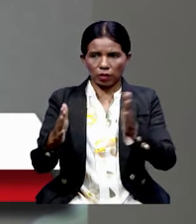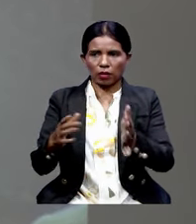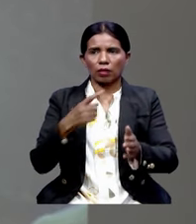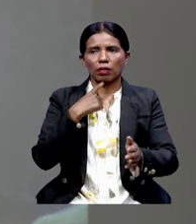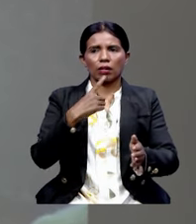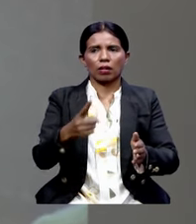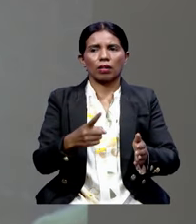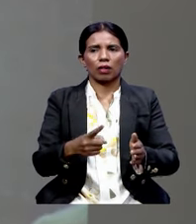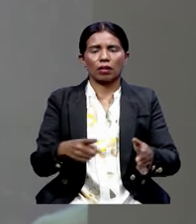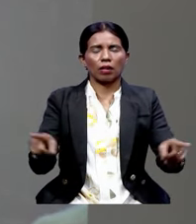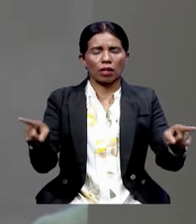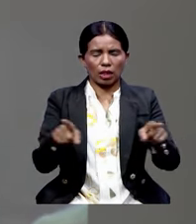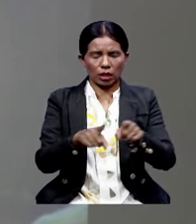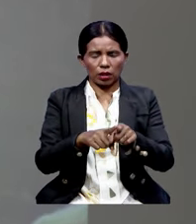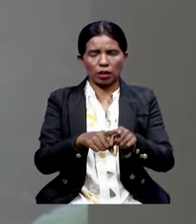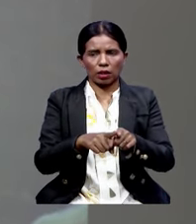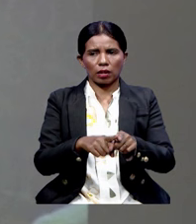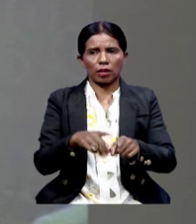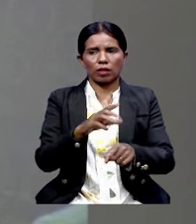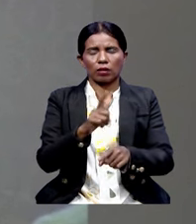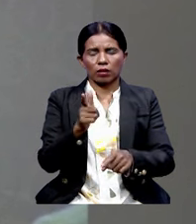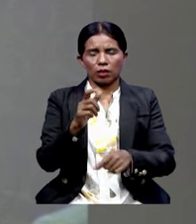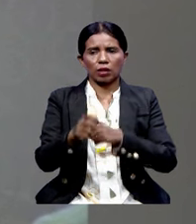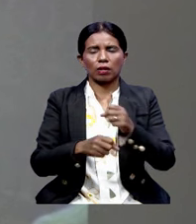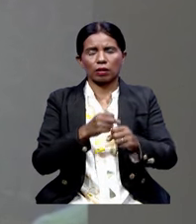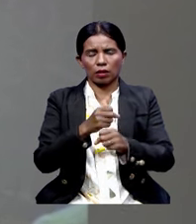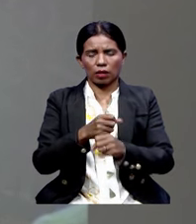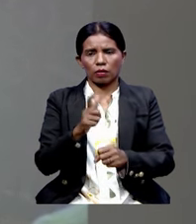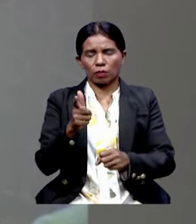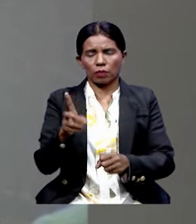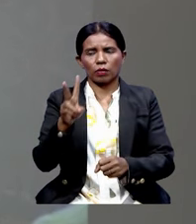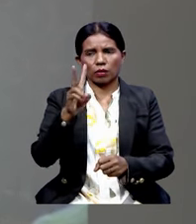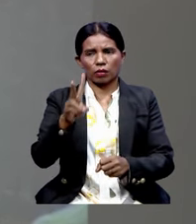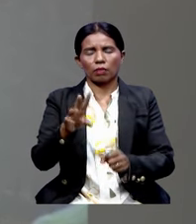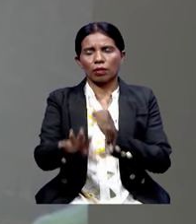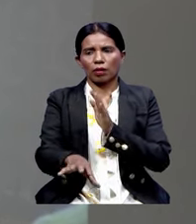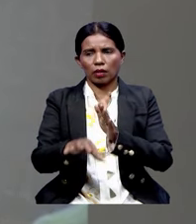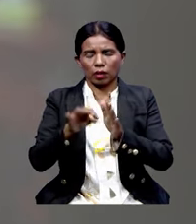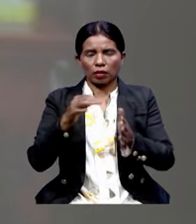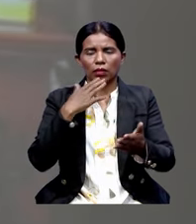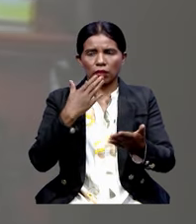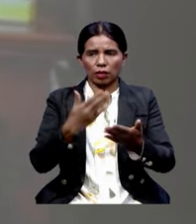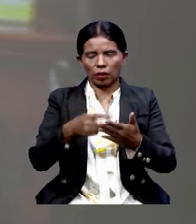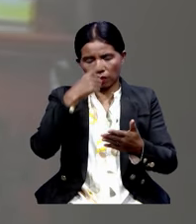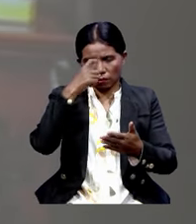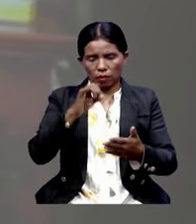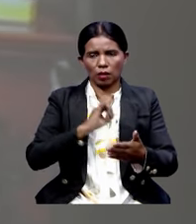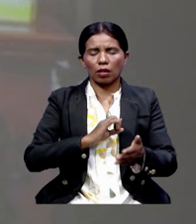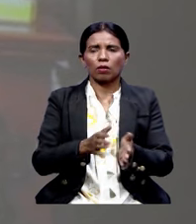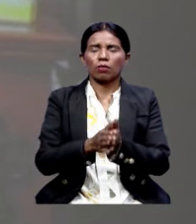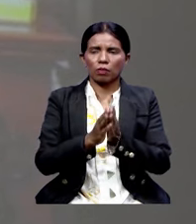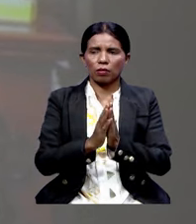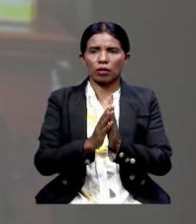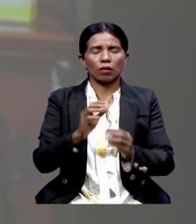i complexo 22 anos maka berhetan ni solusau ne. Tambadane hausu ne